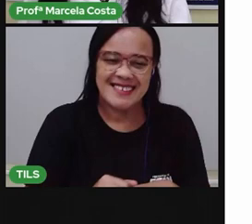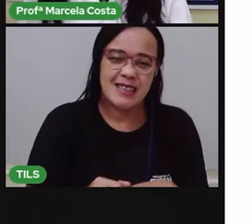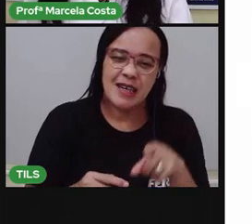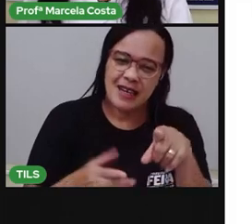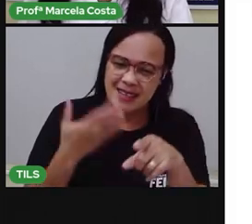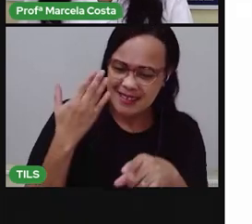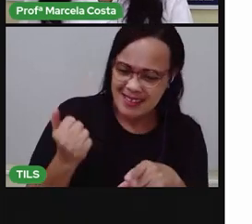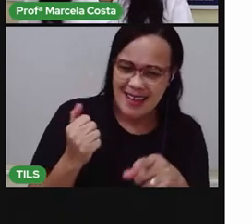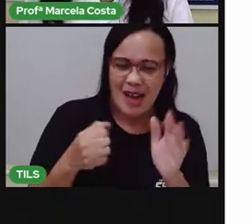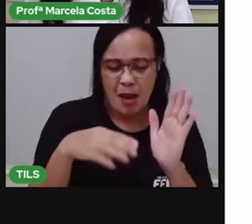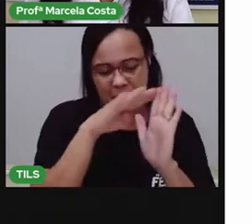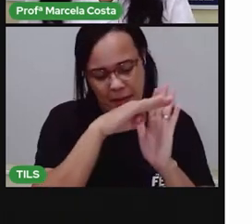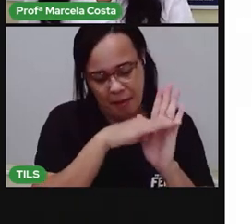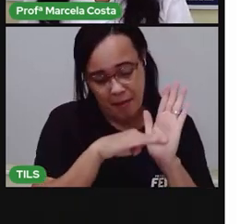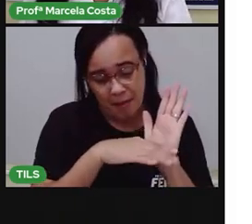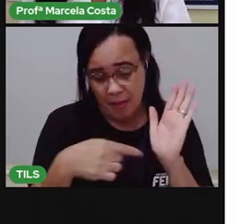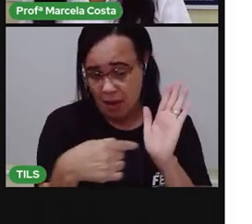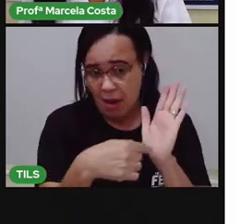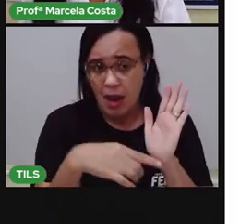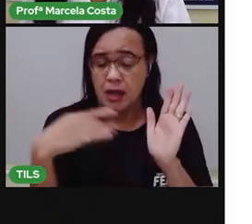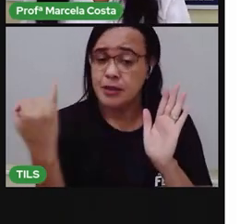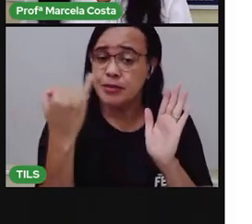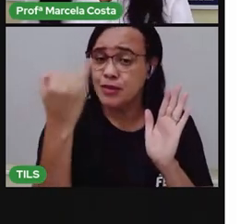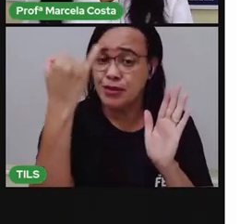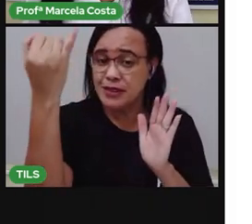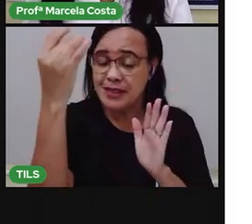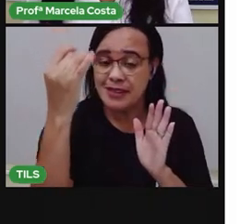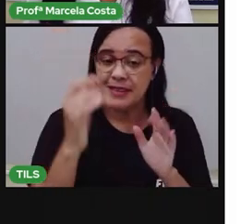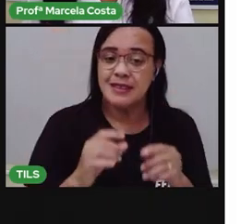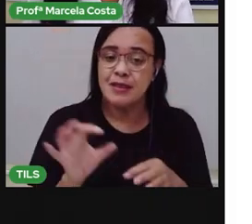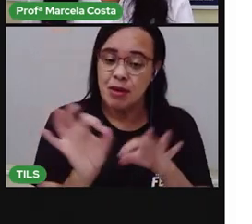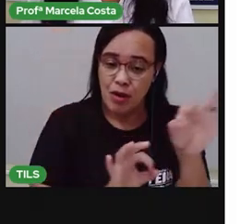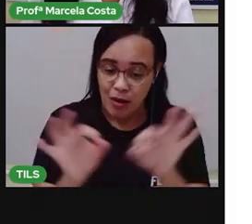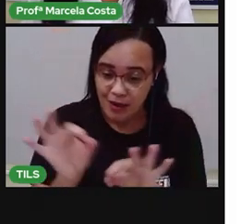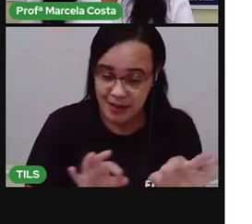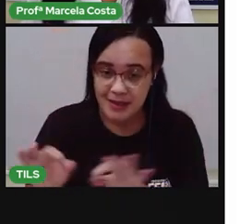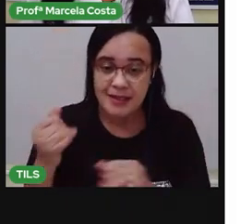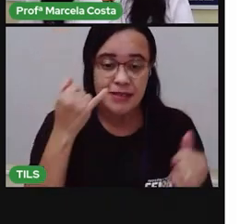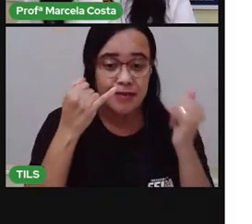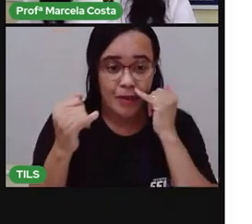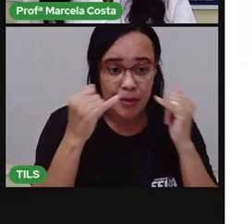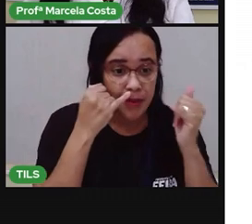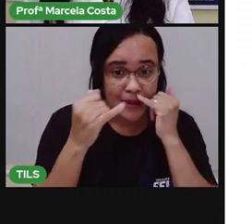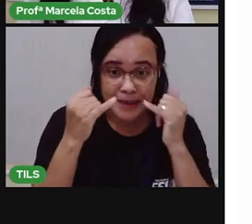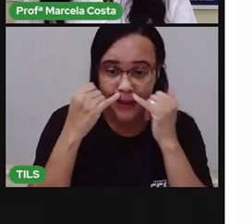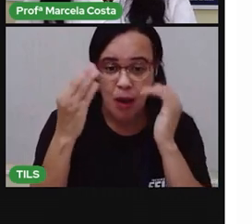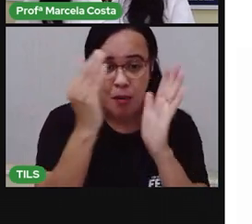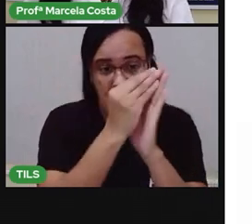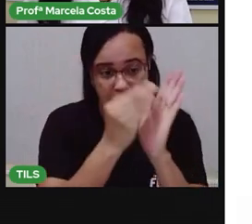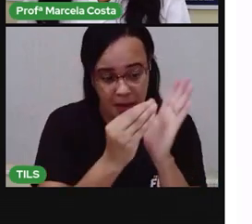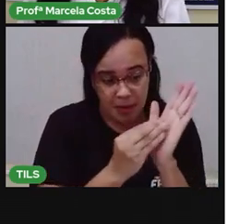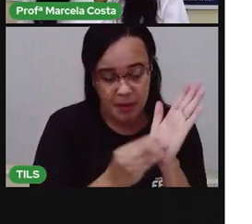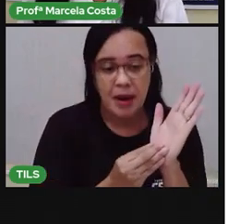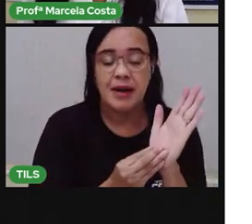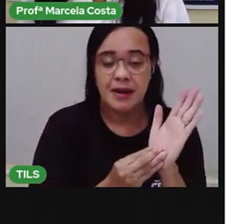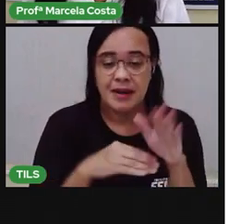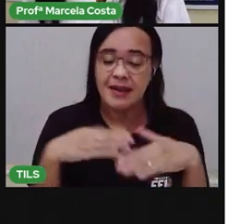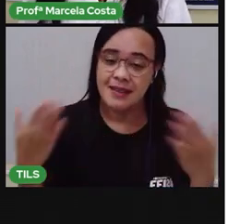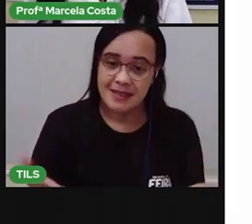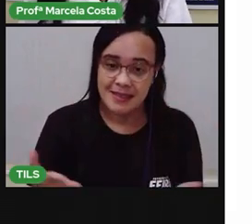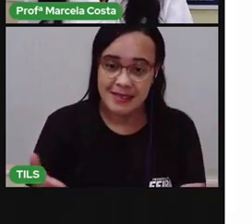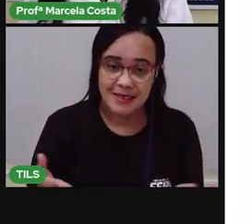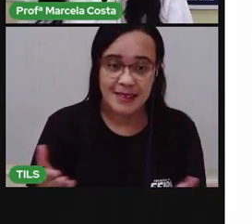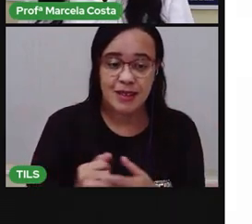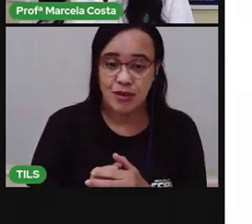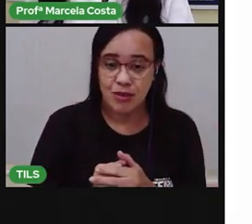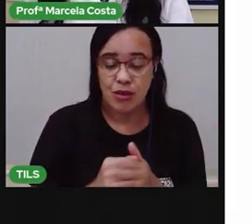para estruturar, né, para organizar informações, para elencar elementos. Então, nesse momento, a gente vai fazer